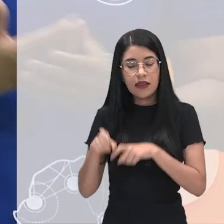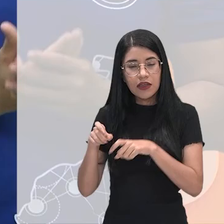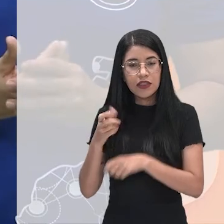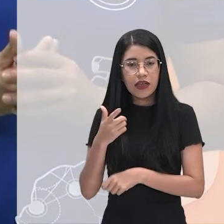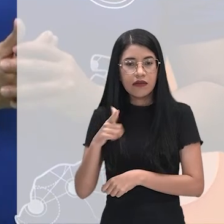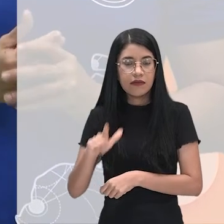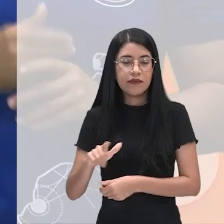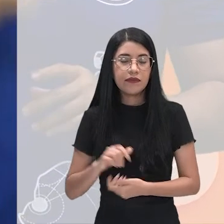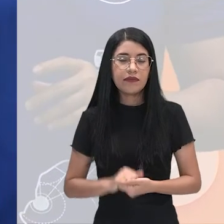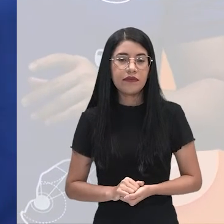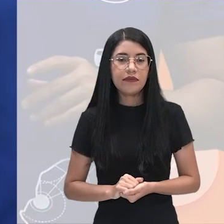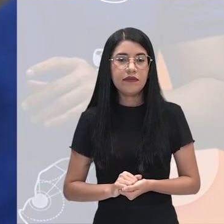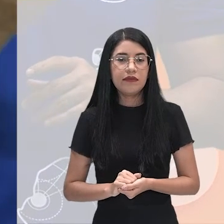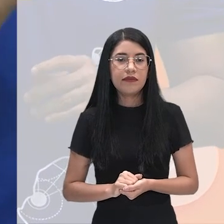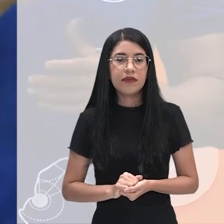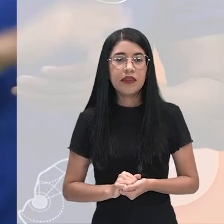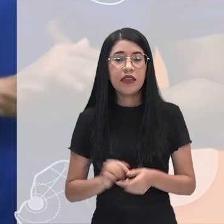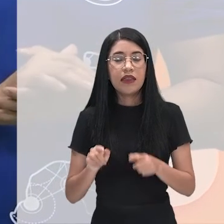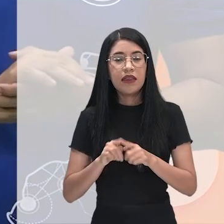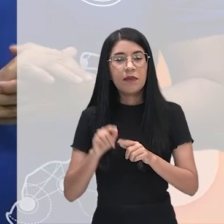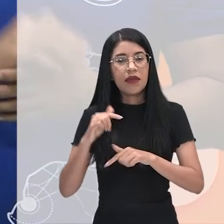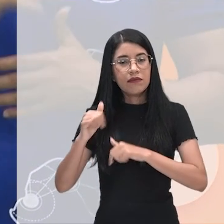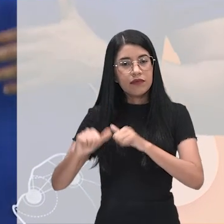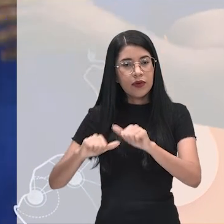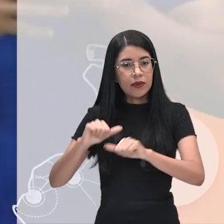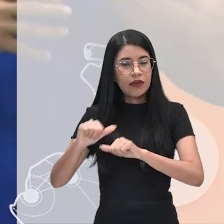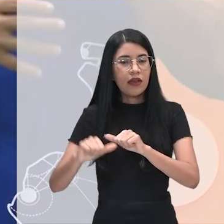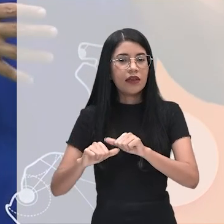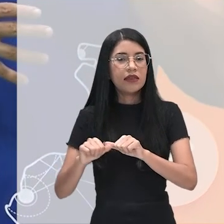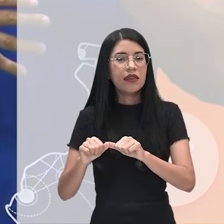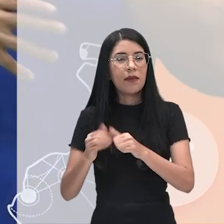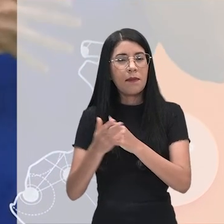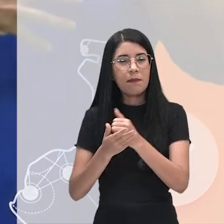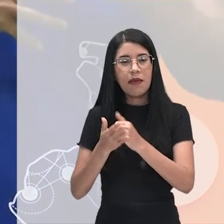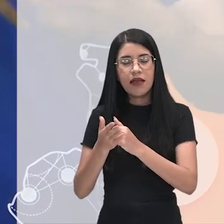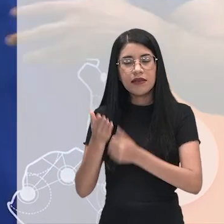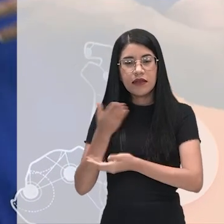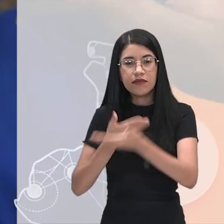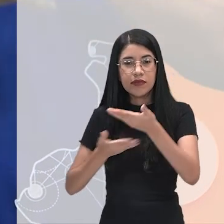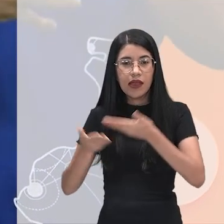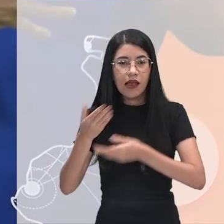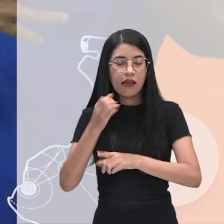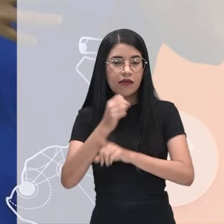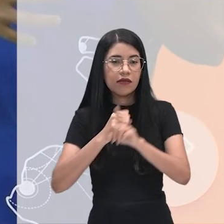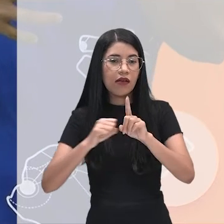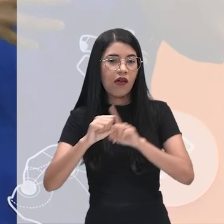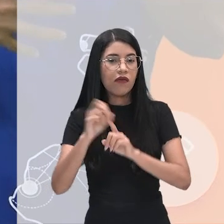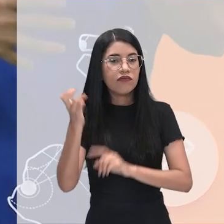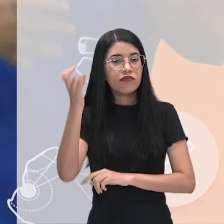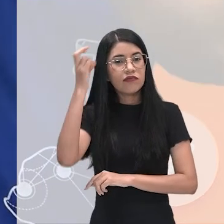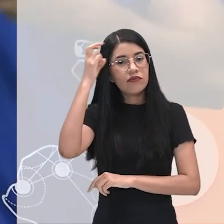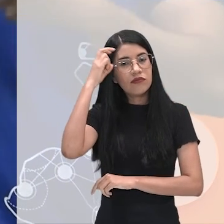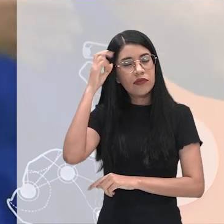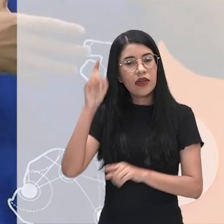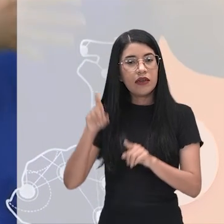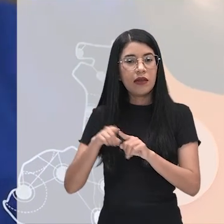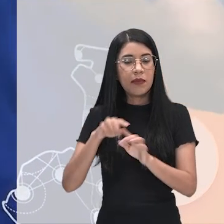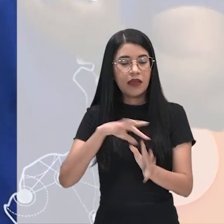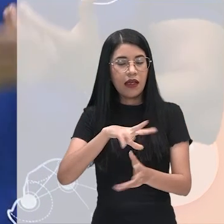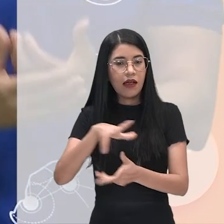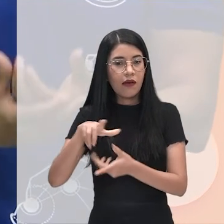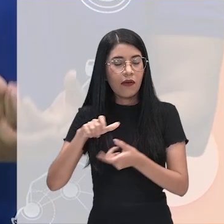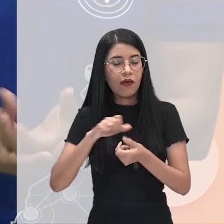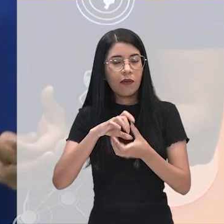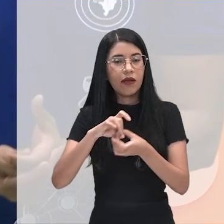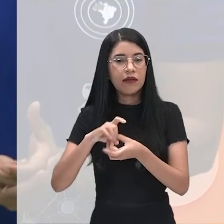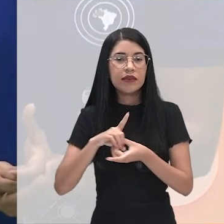Isso, obviamente, afetou também o mundo do trabalho, tá bom? Que muda também de acordo com essas